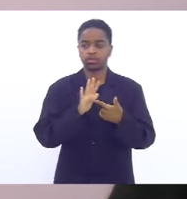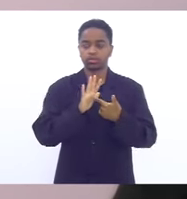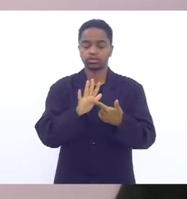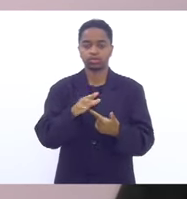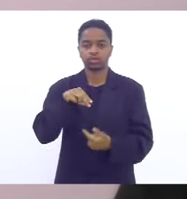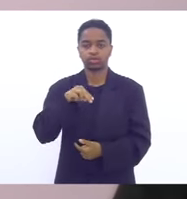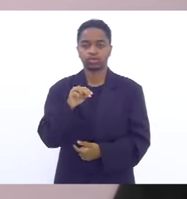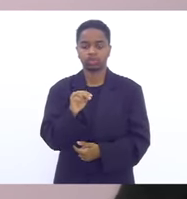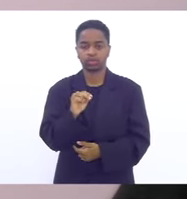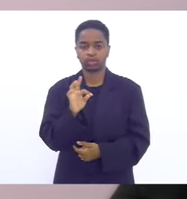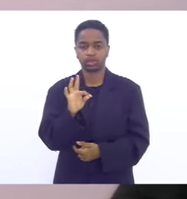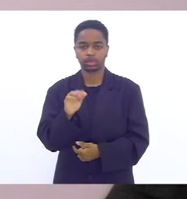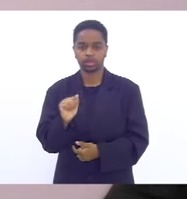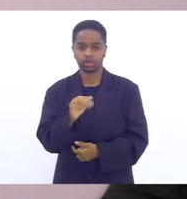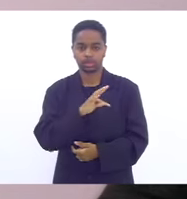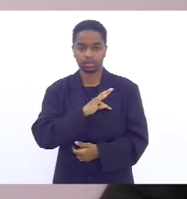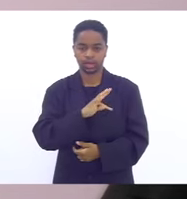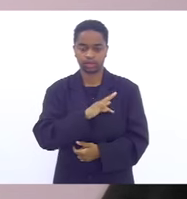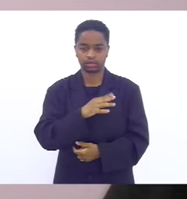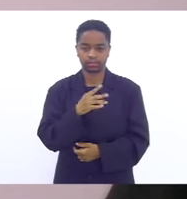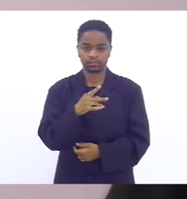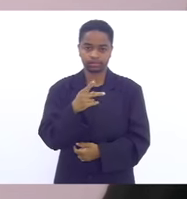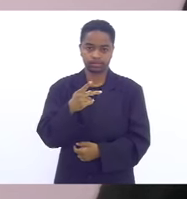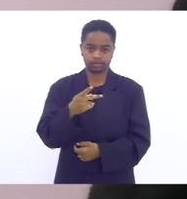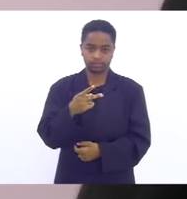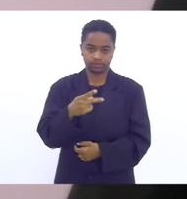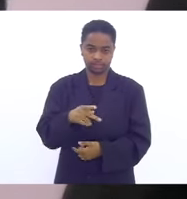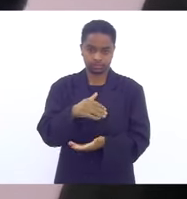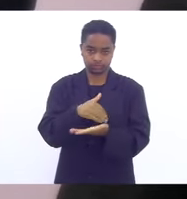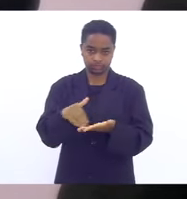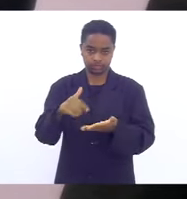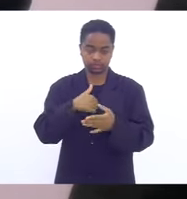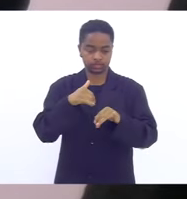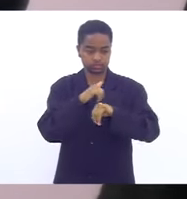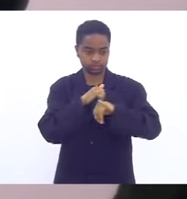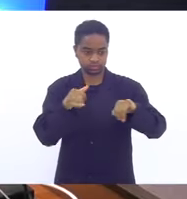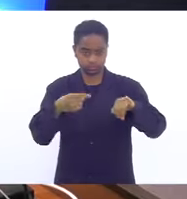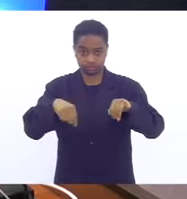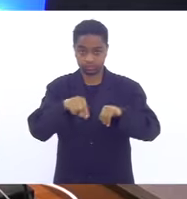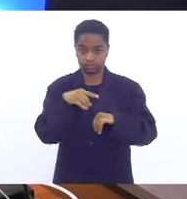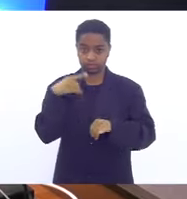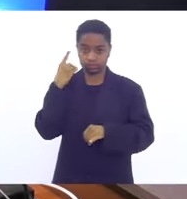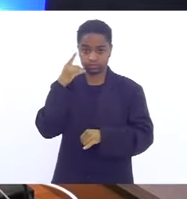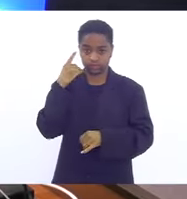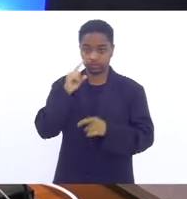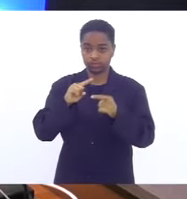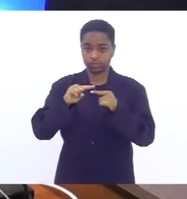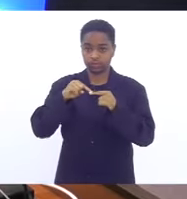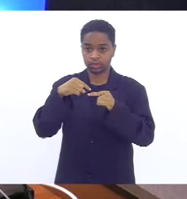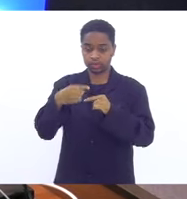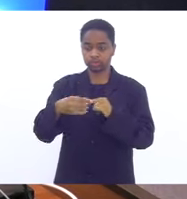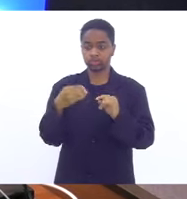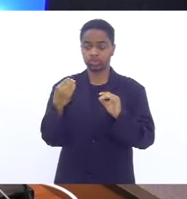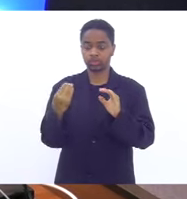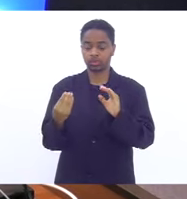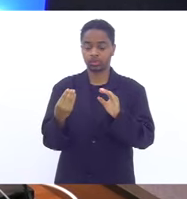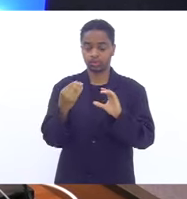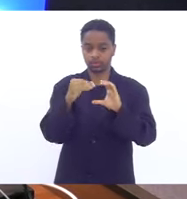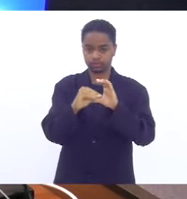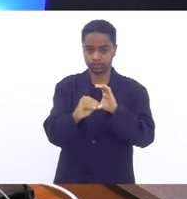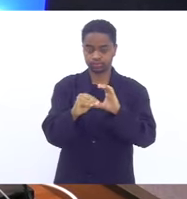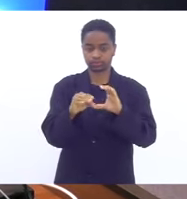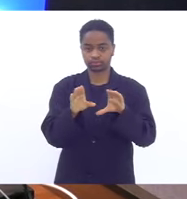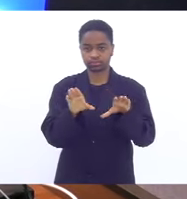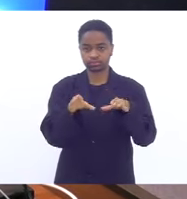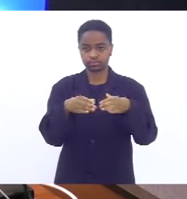técnica da secretaria, e eu estou dando ciência aqui a todos os deputados, colocando no grupo, depois fazer chegar a todos os gabinetes e integrar também o